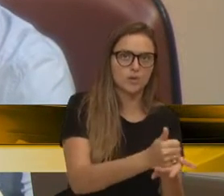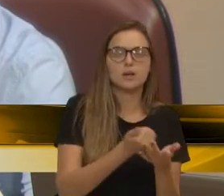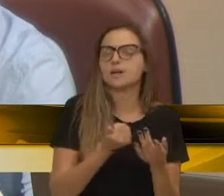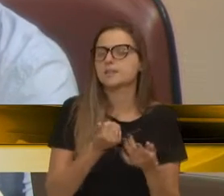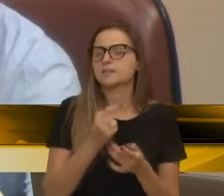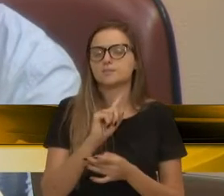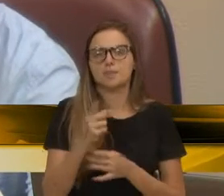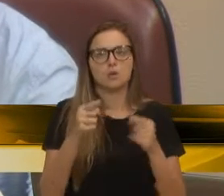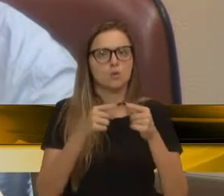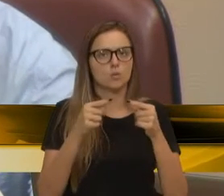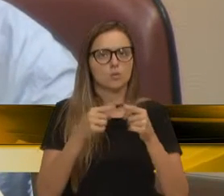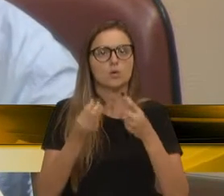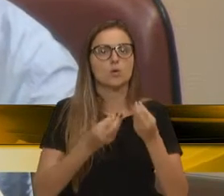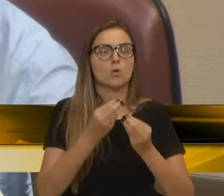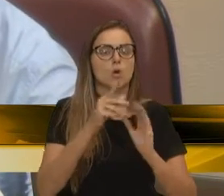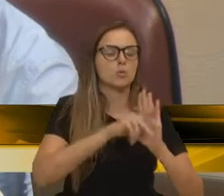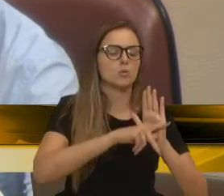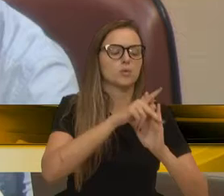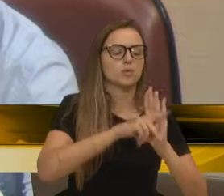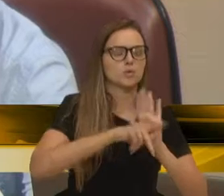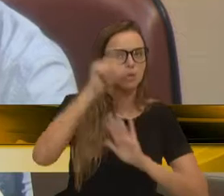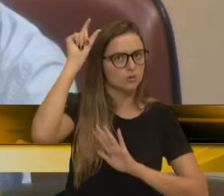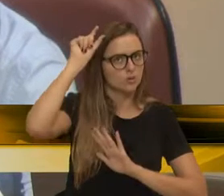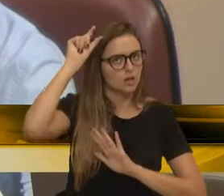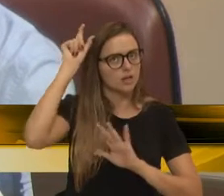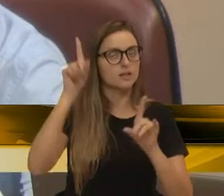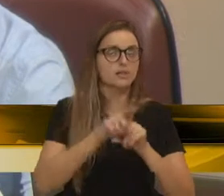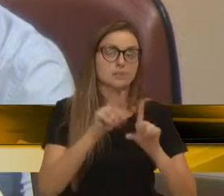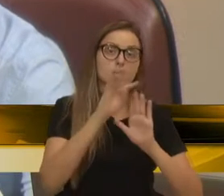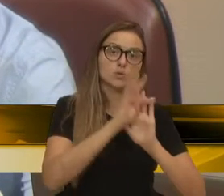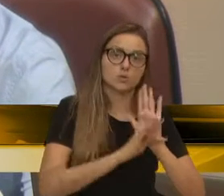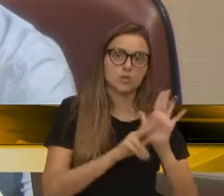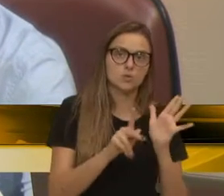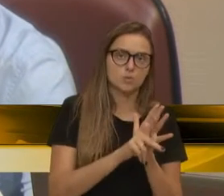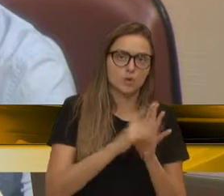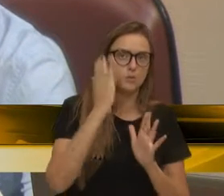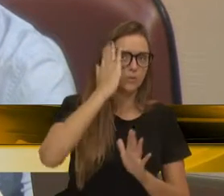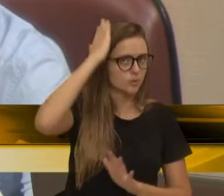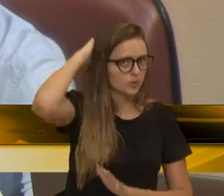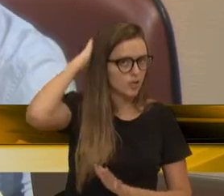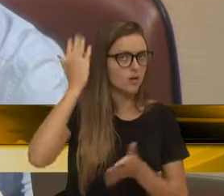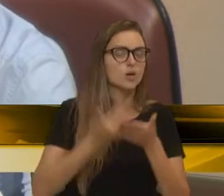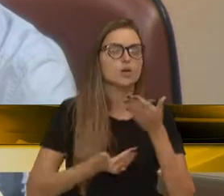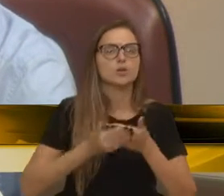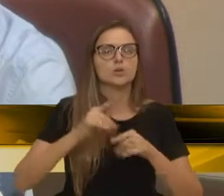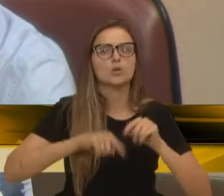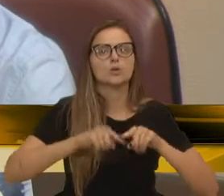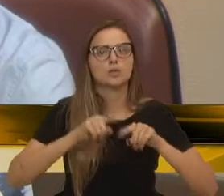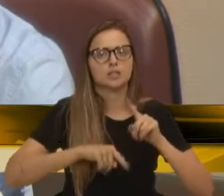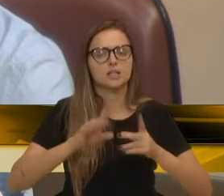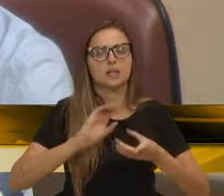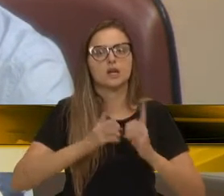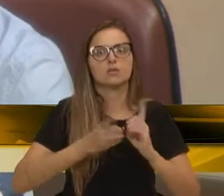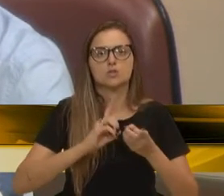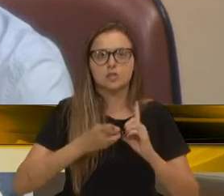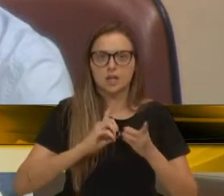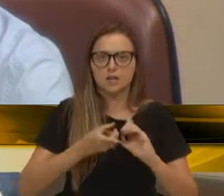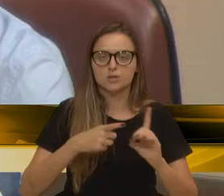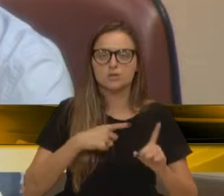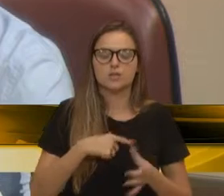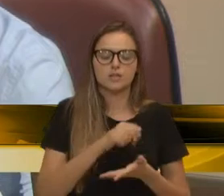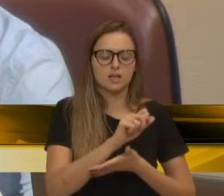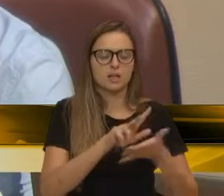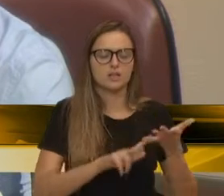projeto do vereador guerra o texto do prefeito era também explicita que todos os materiais didáticos serão analisados pela secretaria